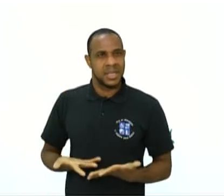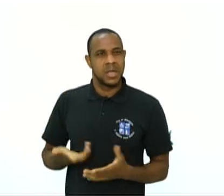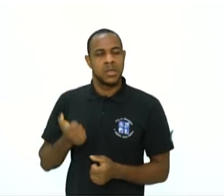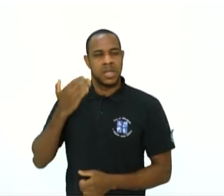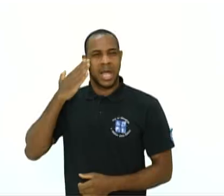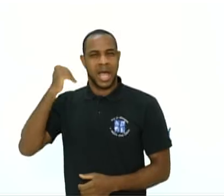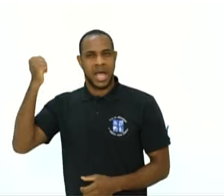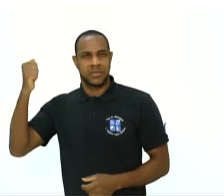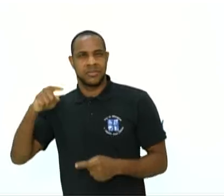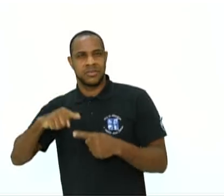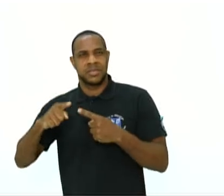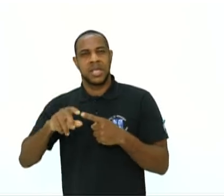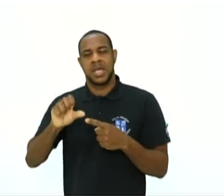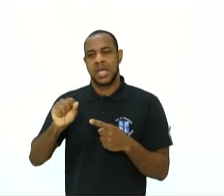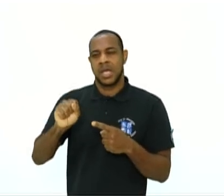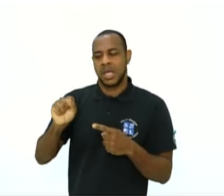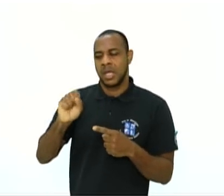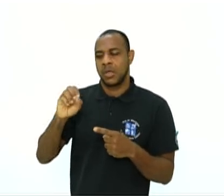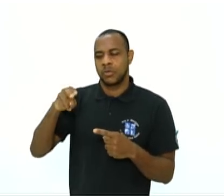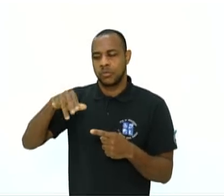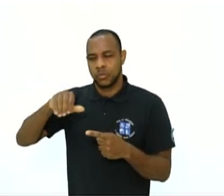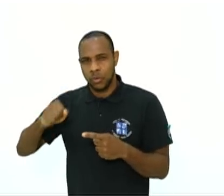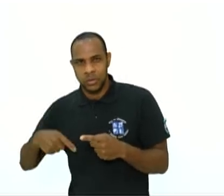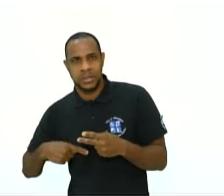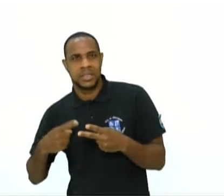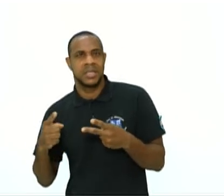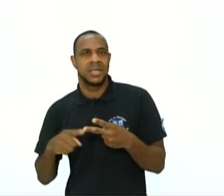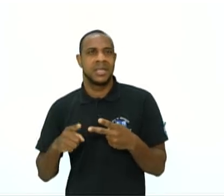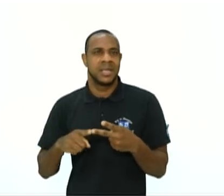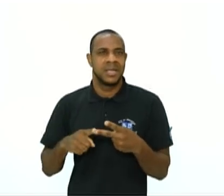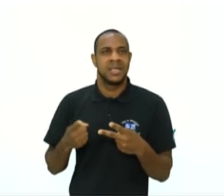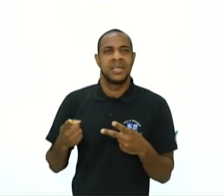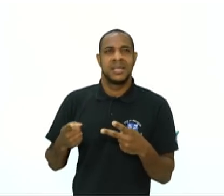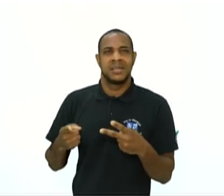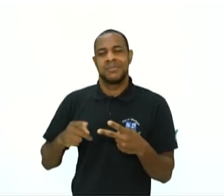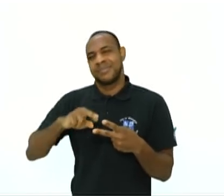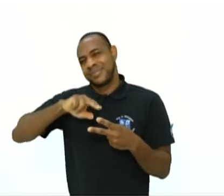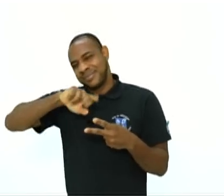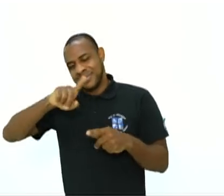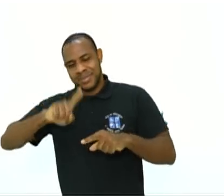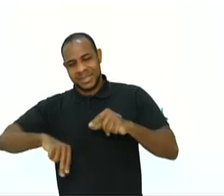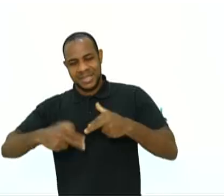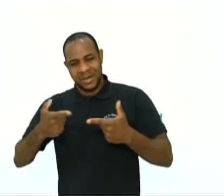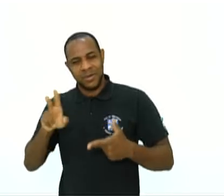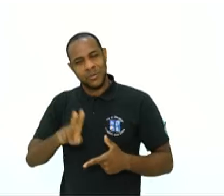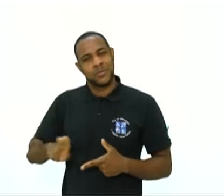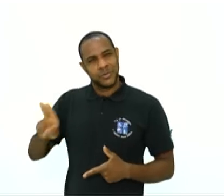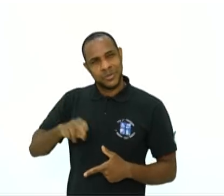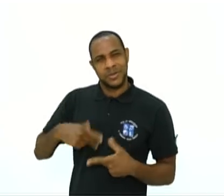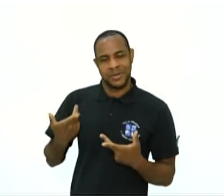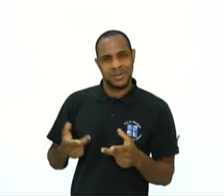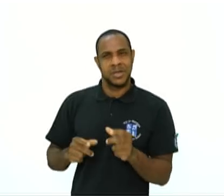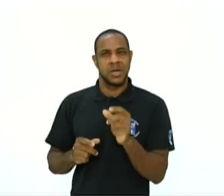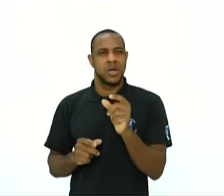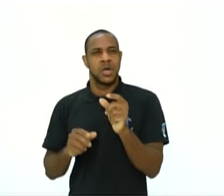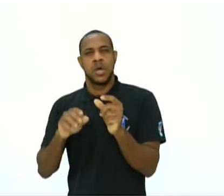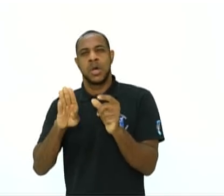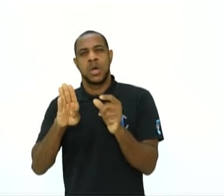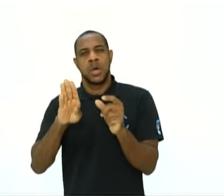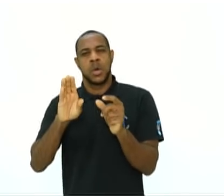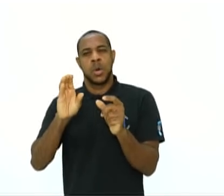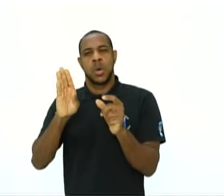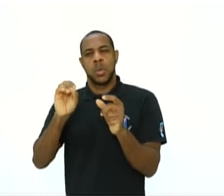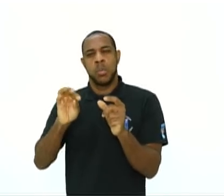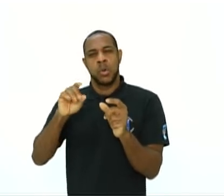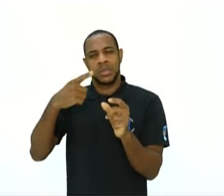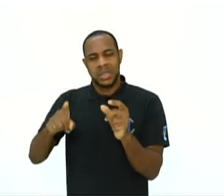Gomes, né? Lembra da questão da afrodescendência, de utilização de diversos materiais, né? Botão, fio, né? Pintura